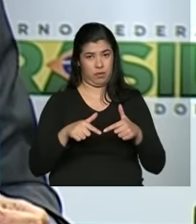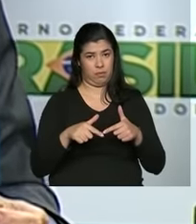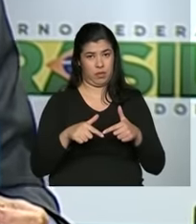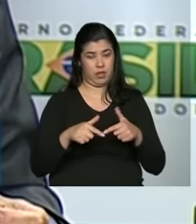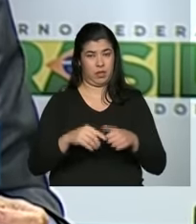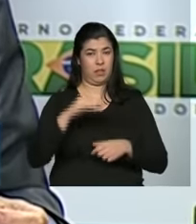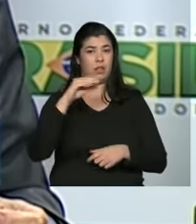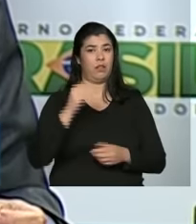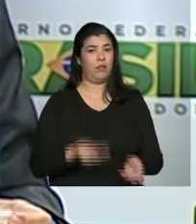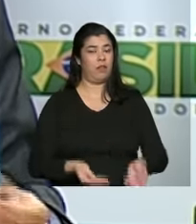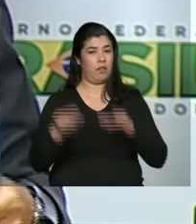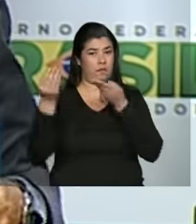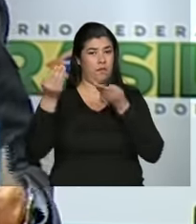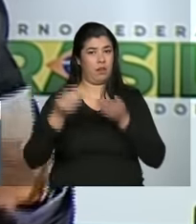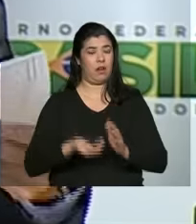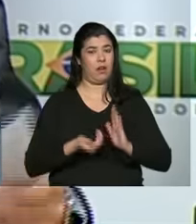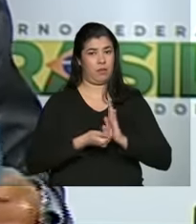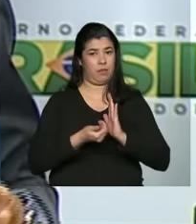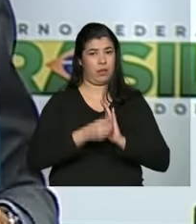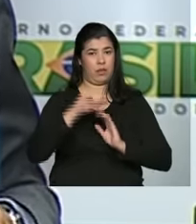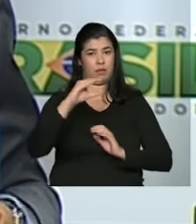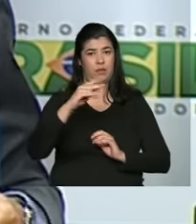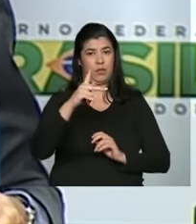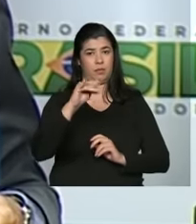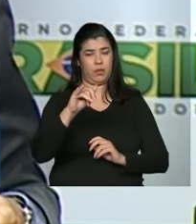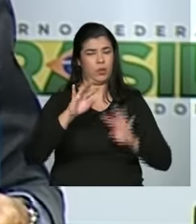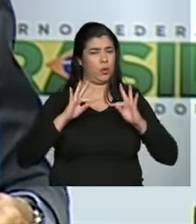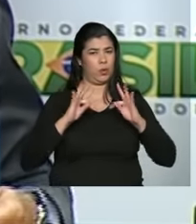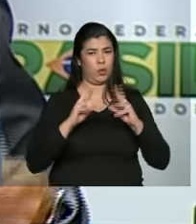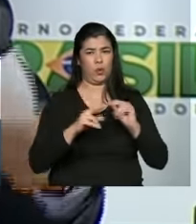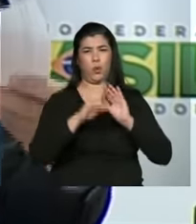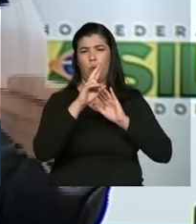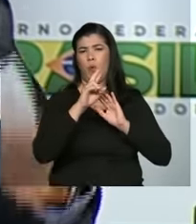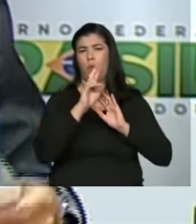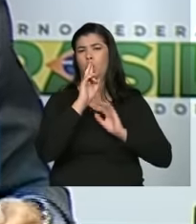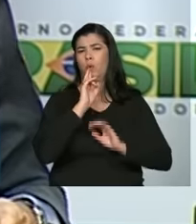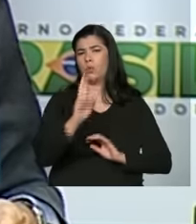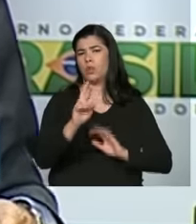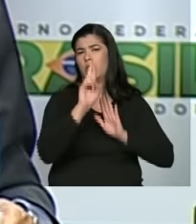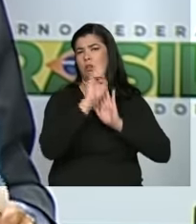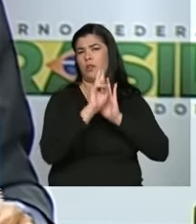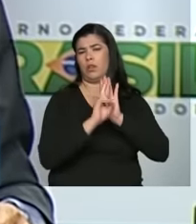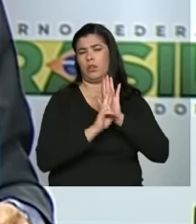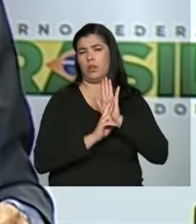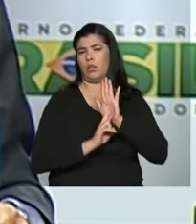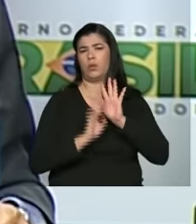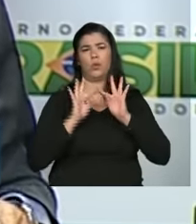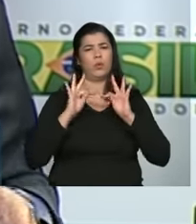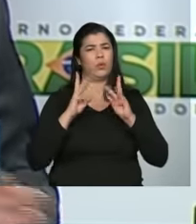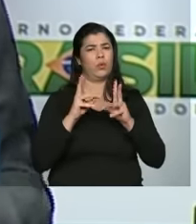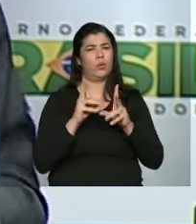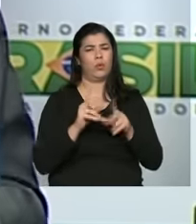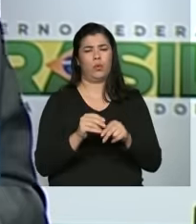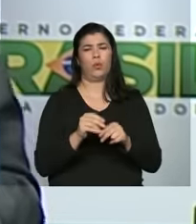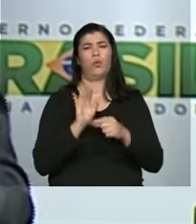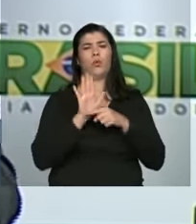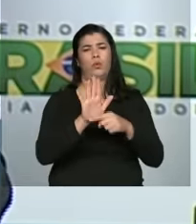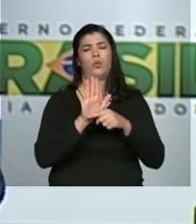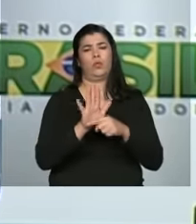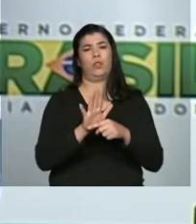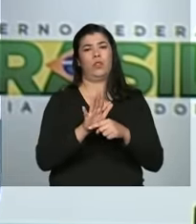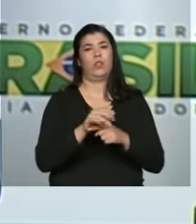CPI da Câmara de todos os nossos resultados do relatório completo de todas as nossas contribuições e às